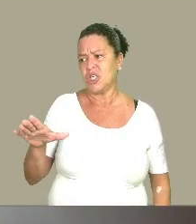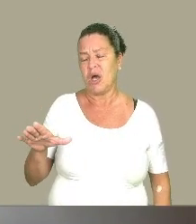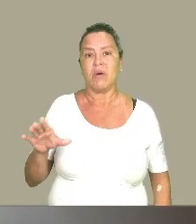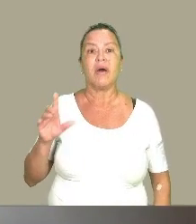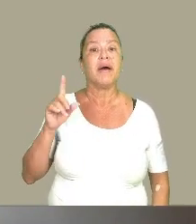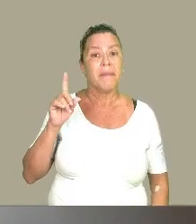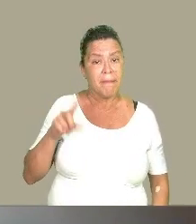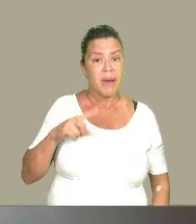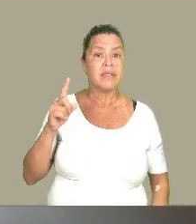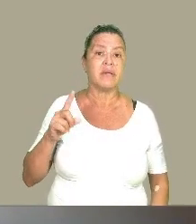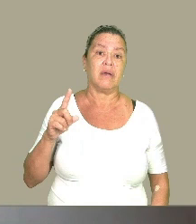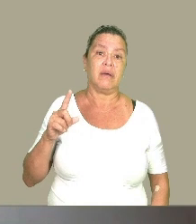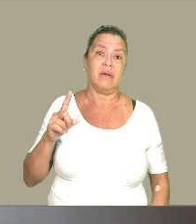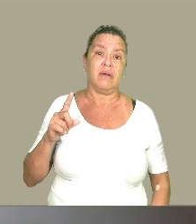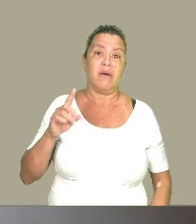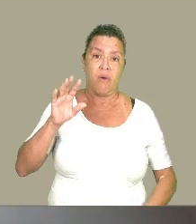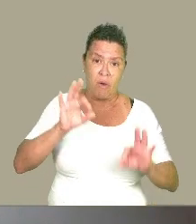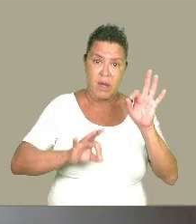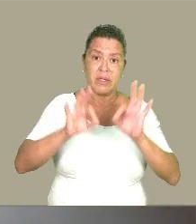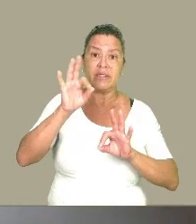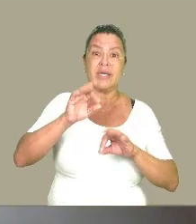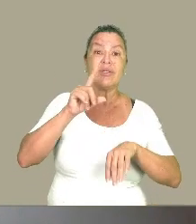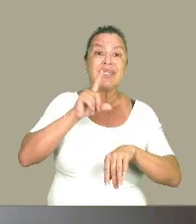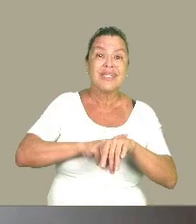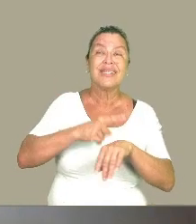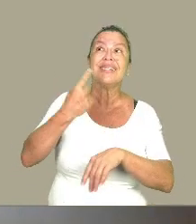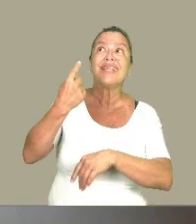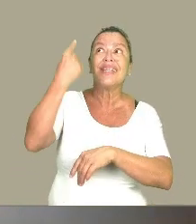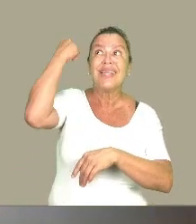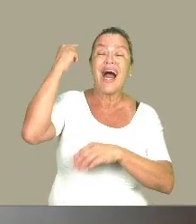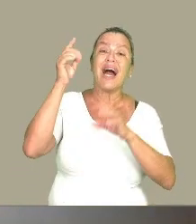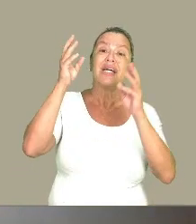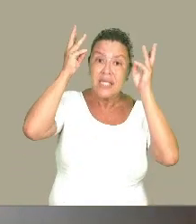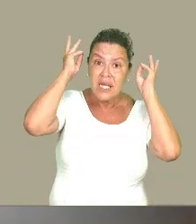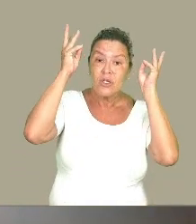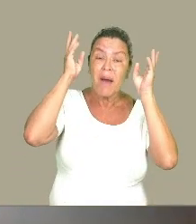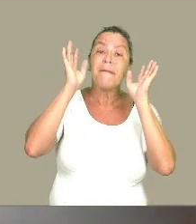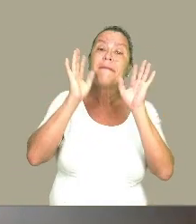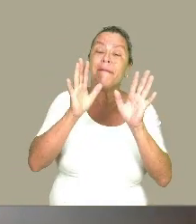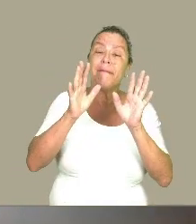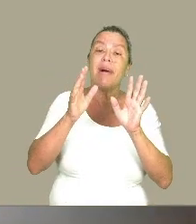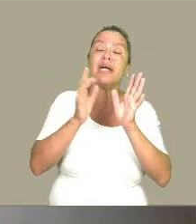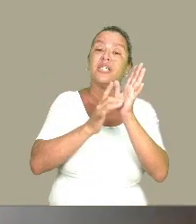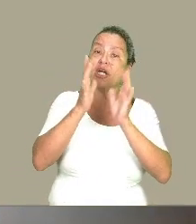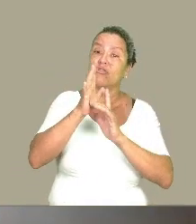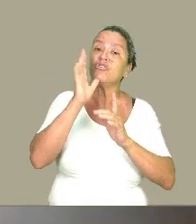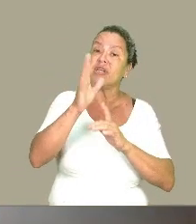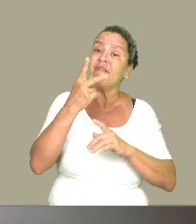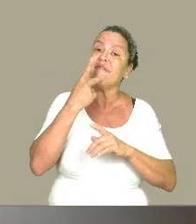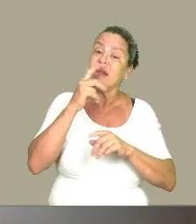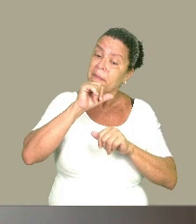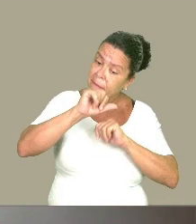o entendimento e era a organização daquela época. Mas Jesus já chamava a atenção de que, é claro,